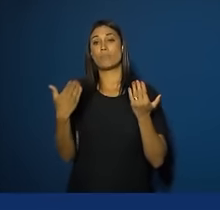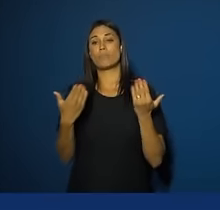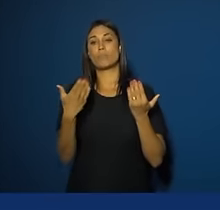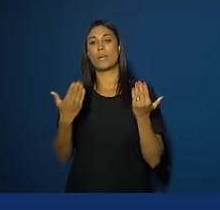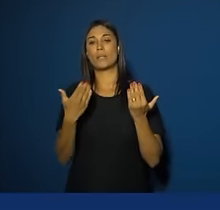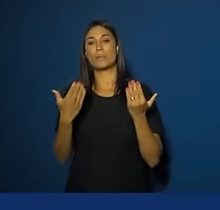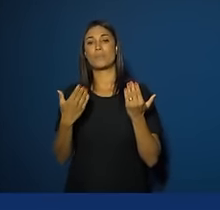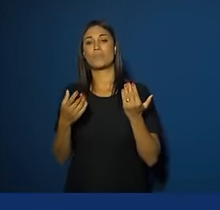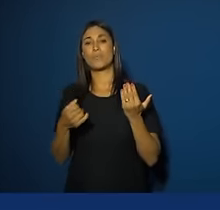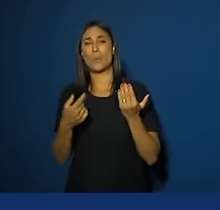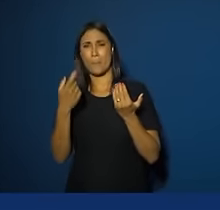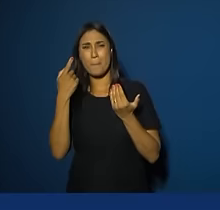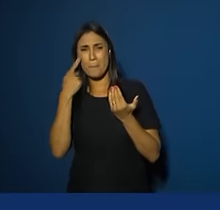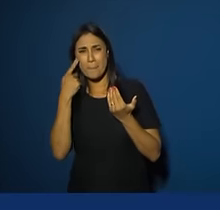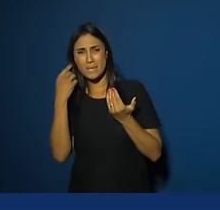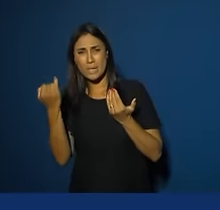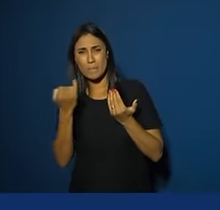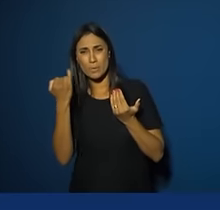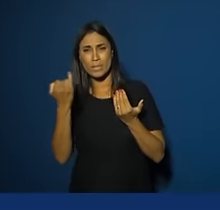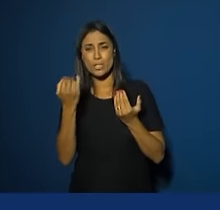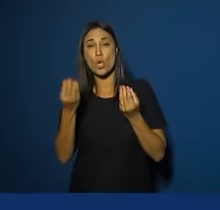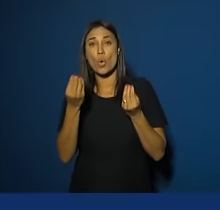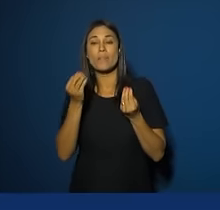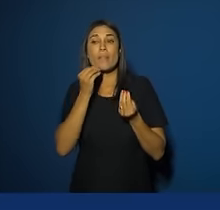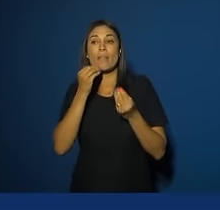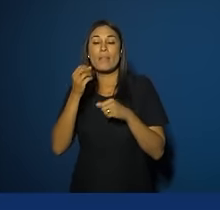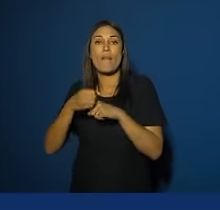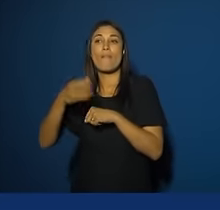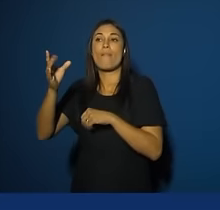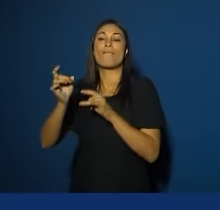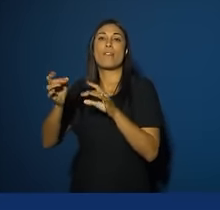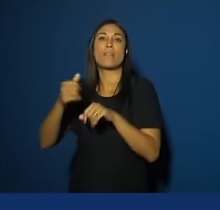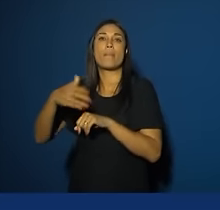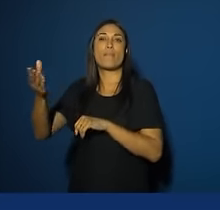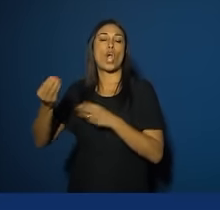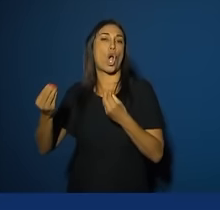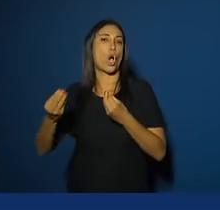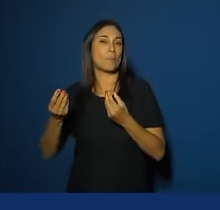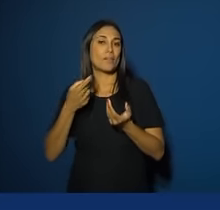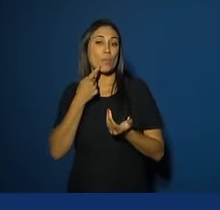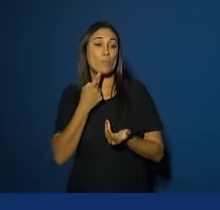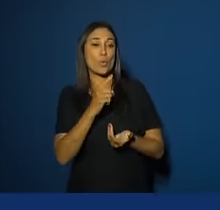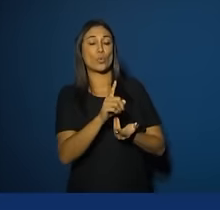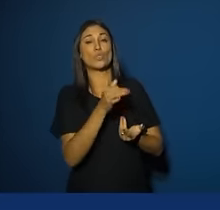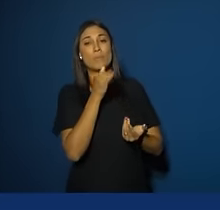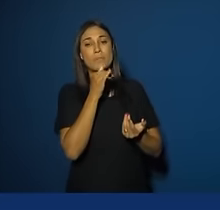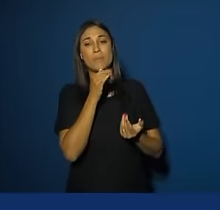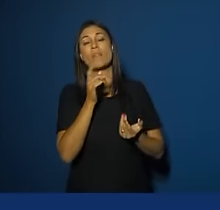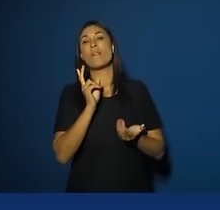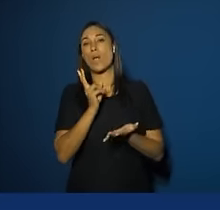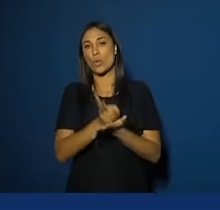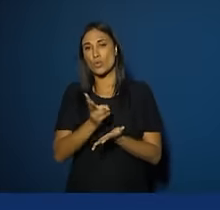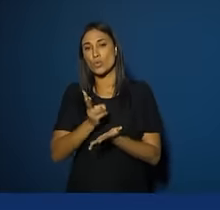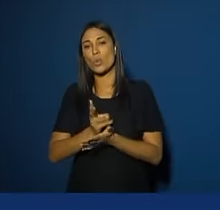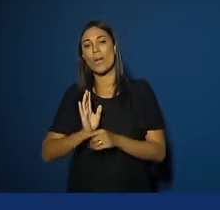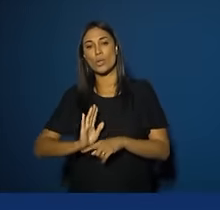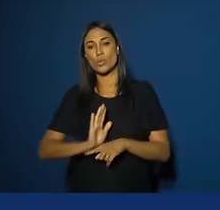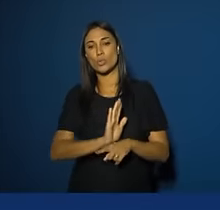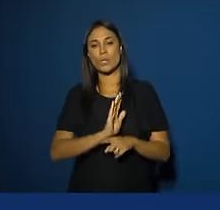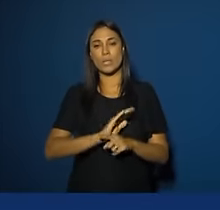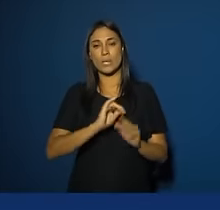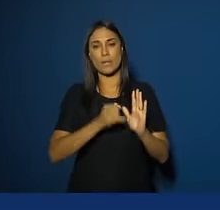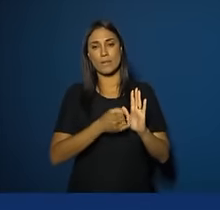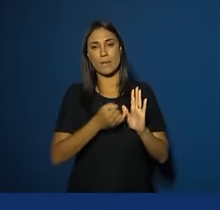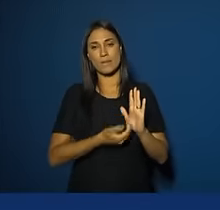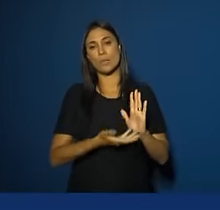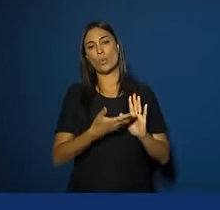Unidos instalado. Né? Então, vocês veem como é que é importante, como é que eles estão tentando exportar, né, o crescimento para fora. Né? Quer dizer, por último, baterias. Né? E vai seguir ajudando a inflação no mundo